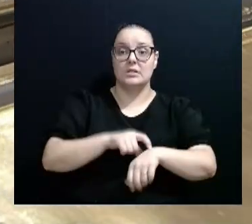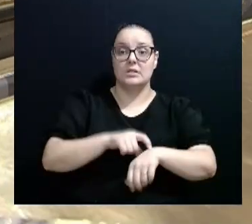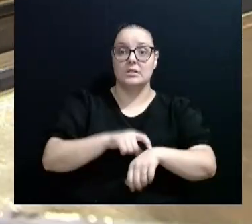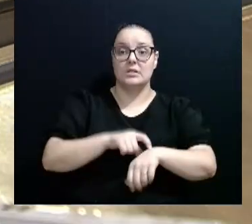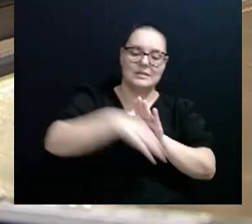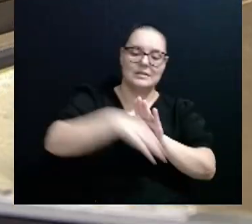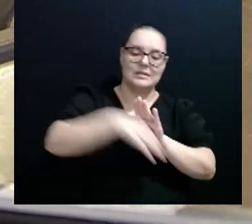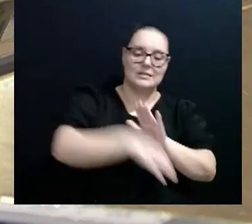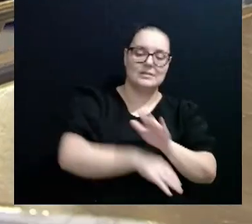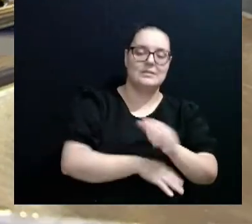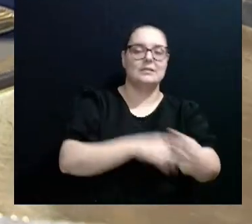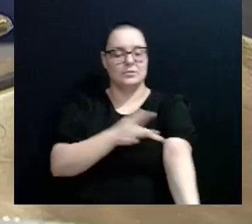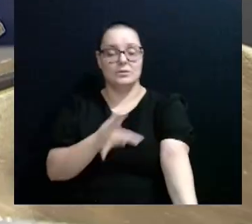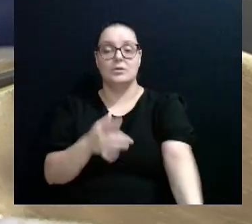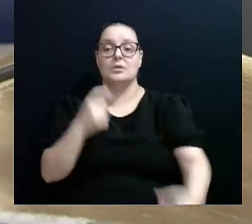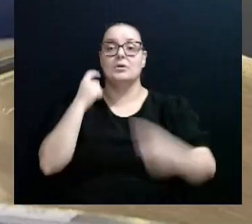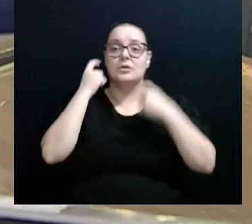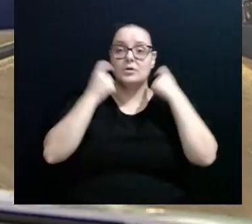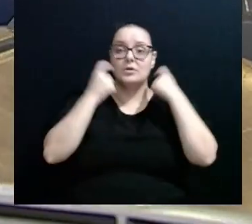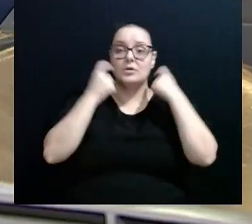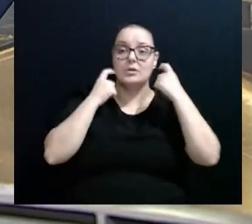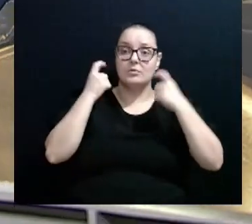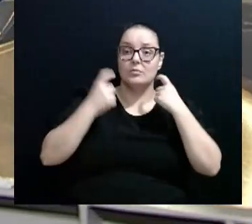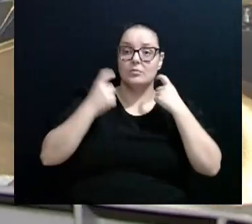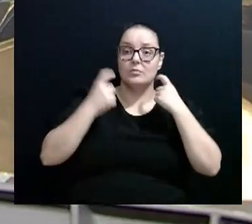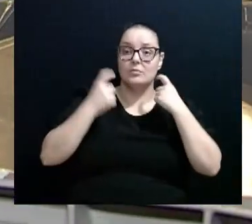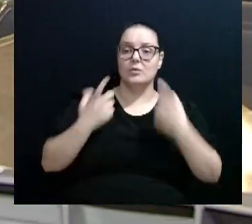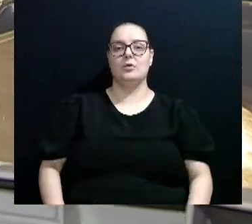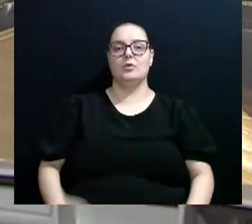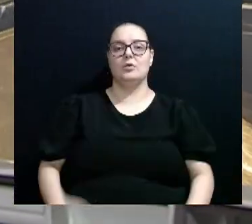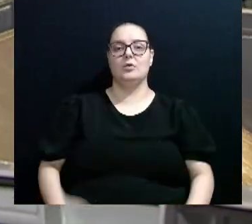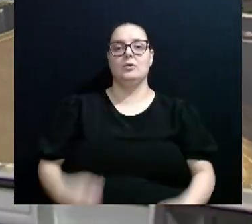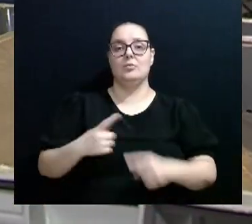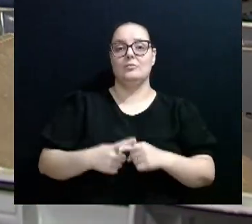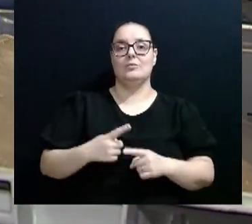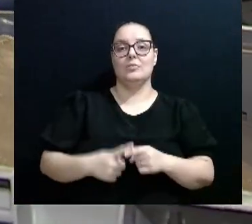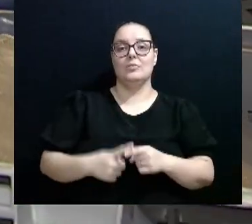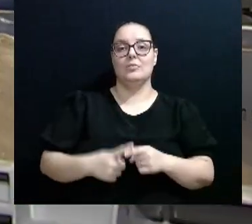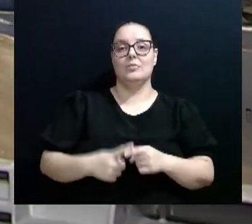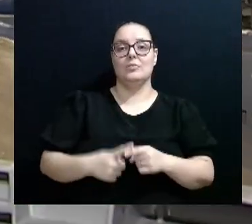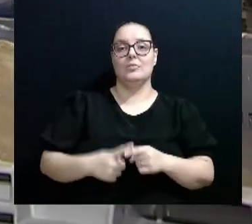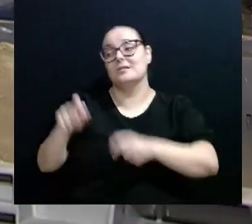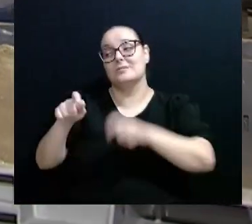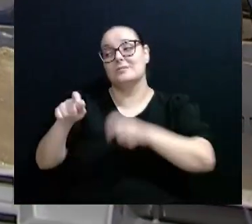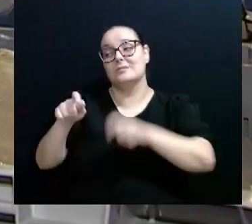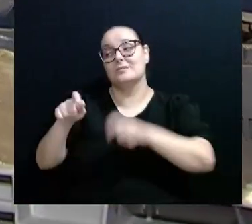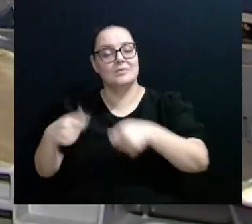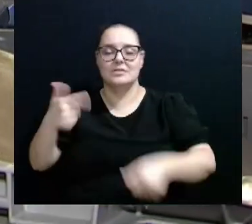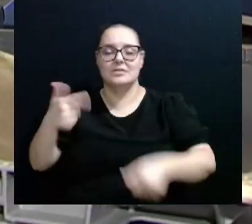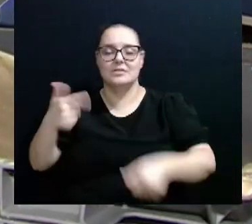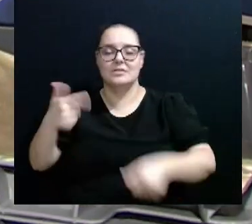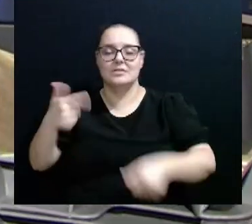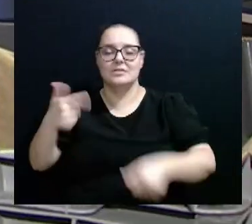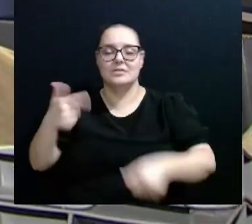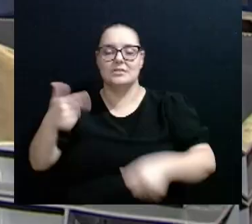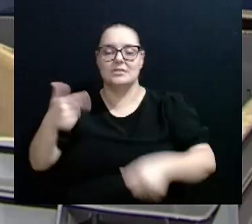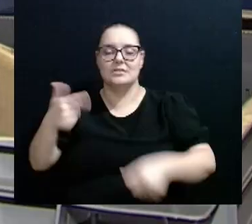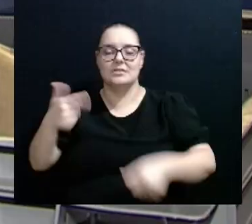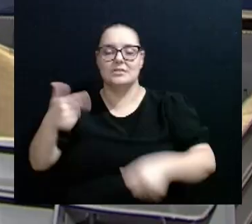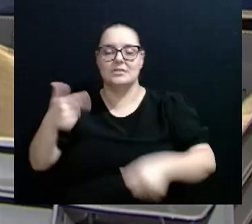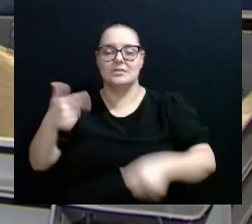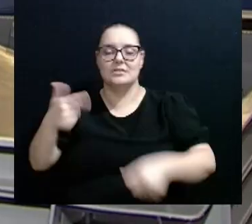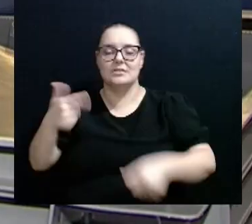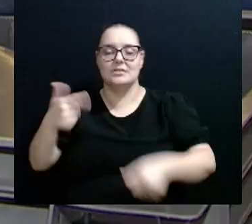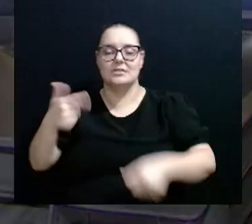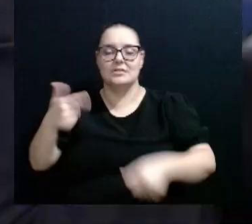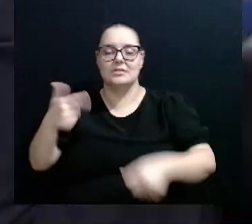preocupa porque a necessidade de sangue não para, né? As pessoas continuam em tratamento. Quem depende de transfusões regulares,